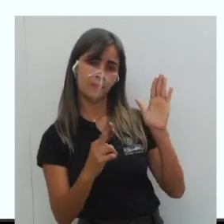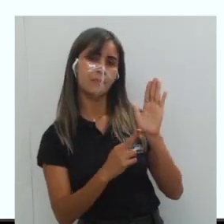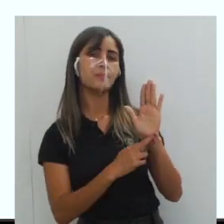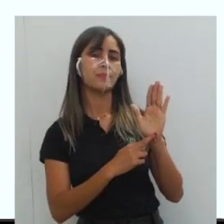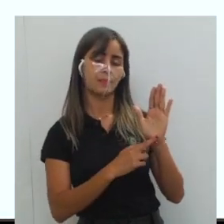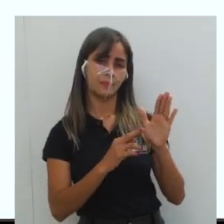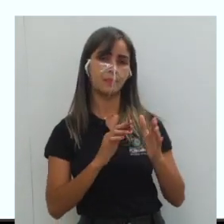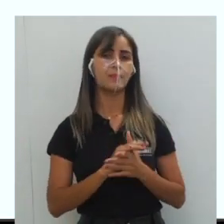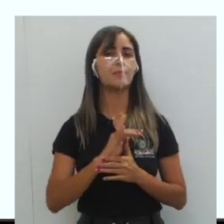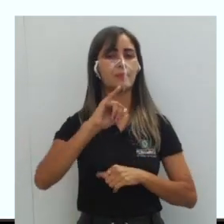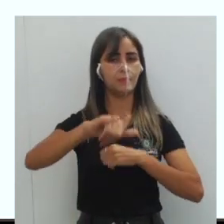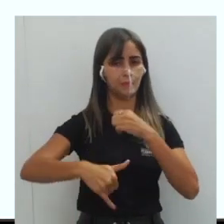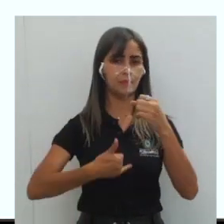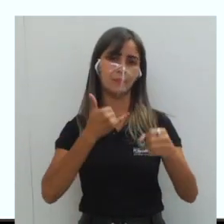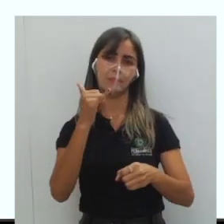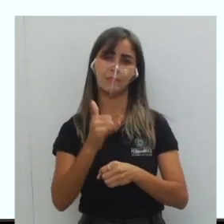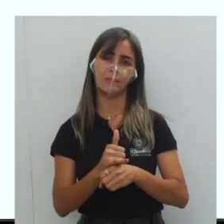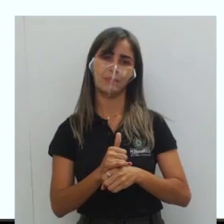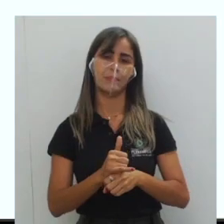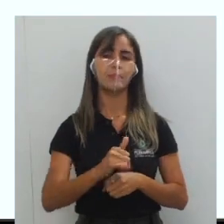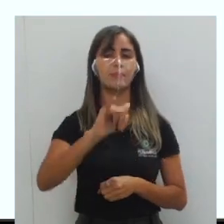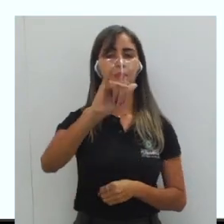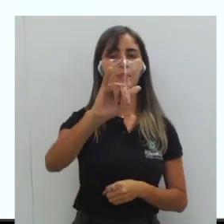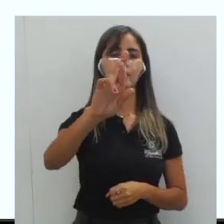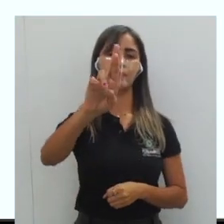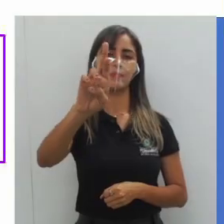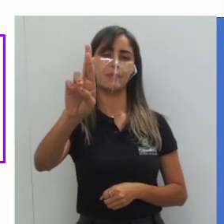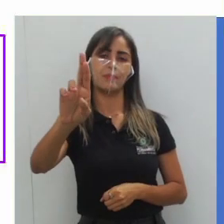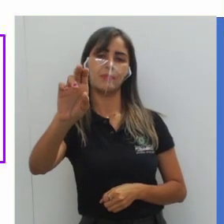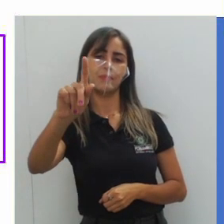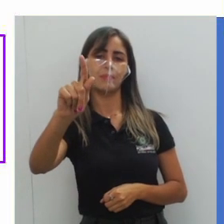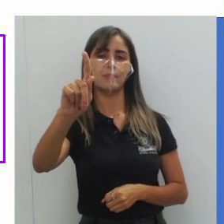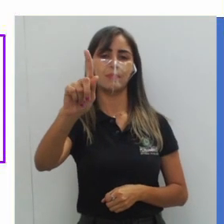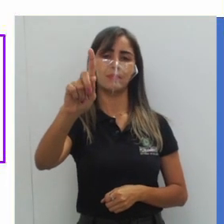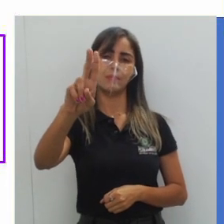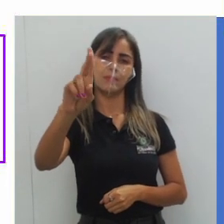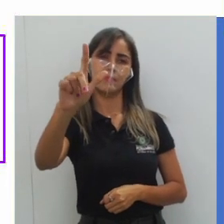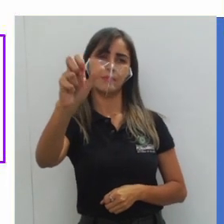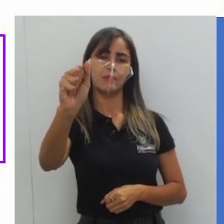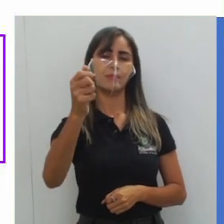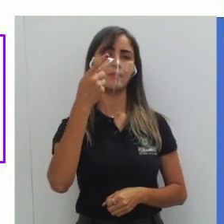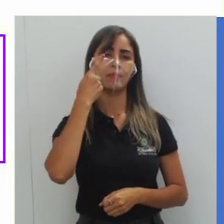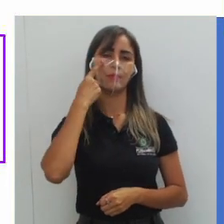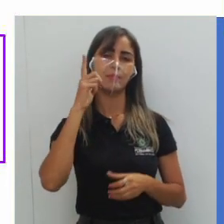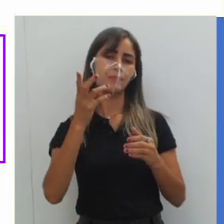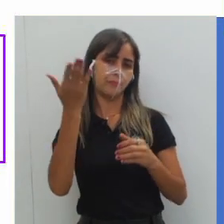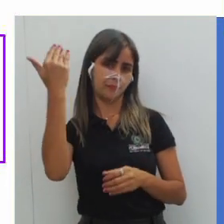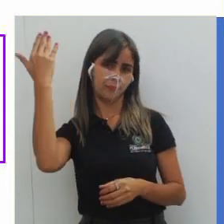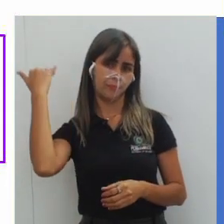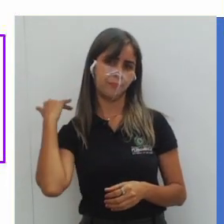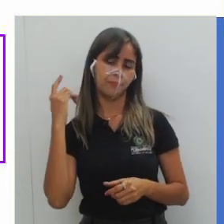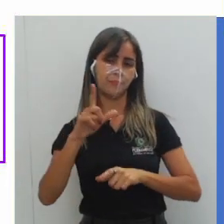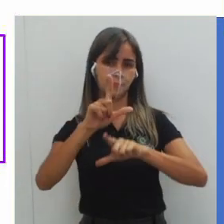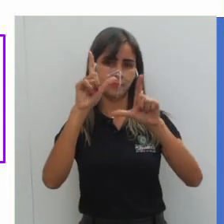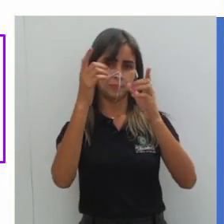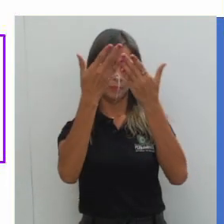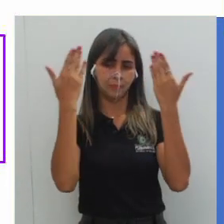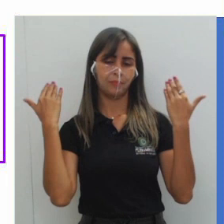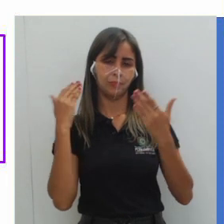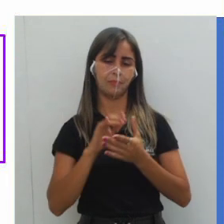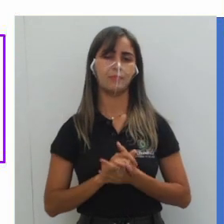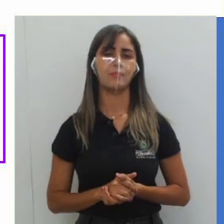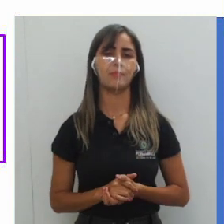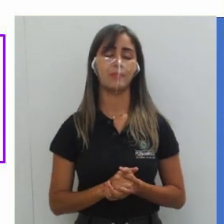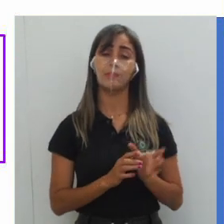regra para os adjetivos irregulares, far, good e bad, que vimos anteriormente.